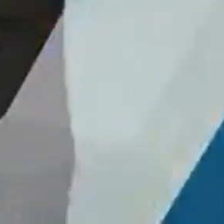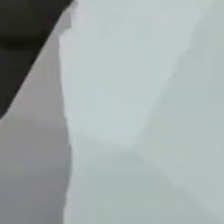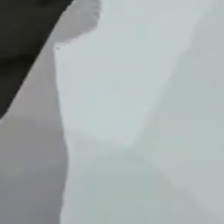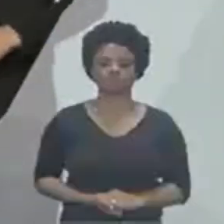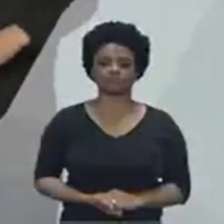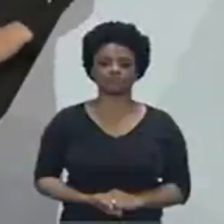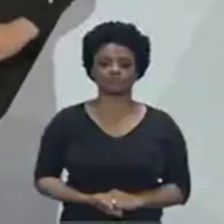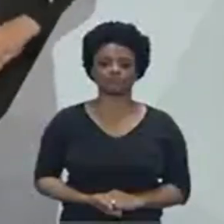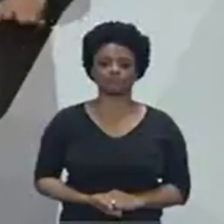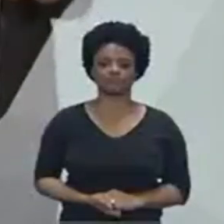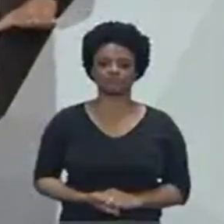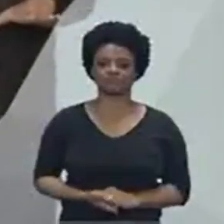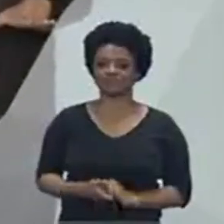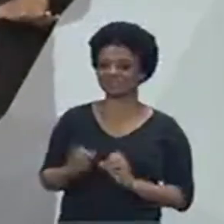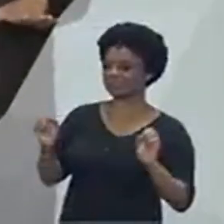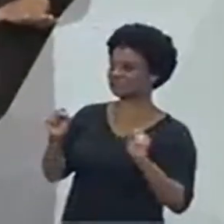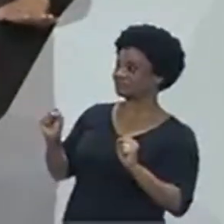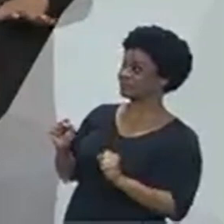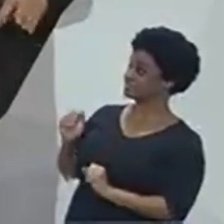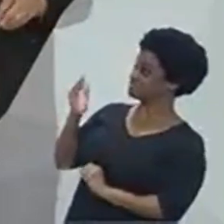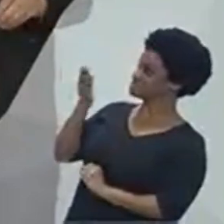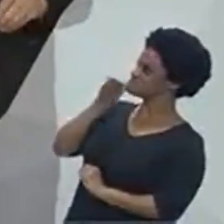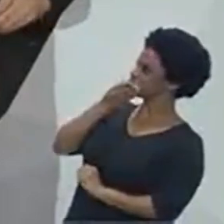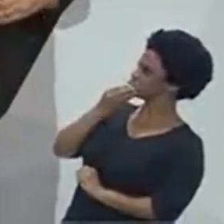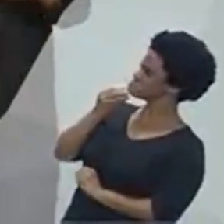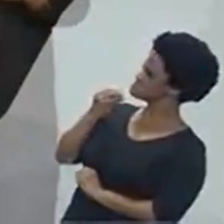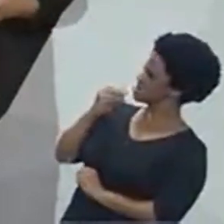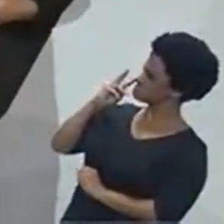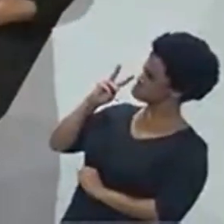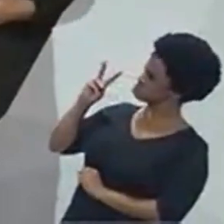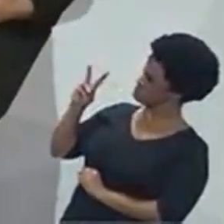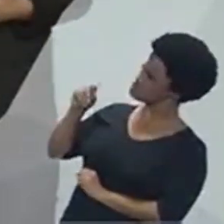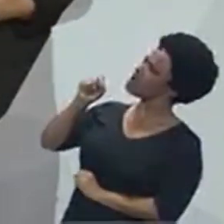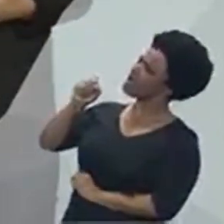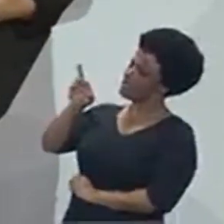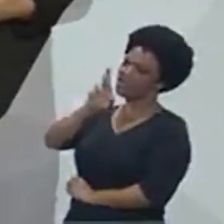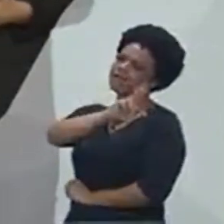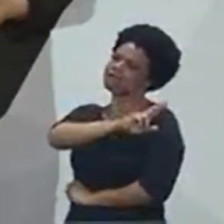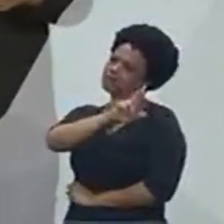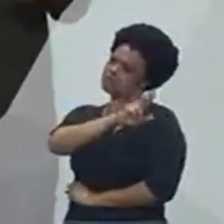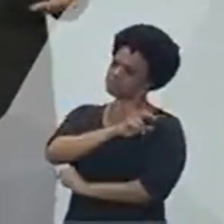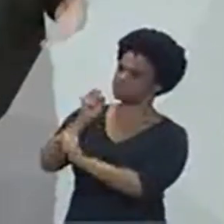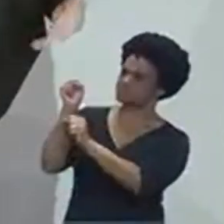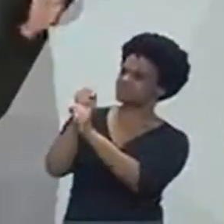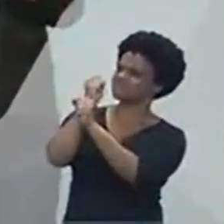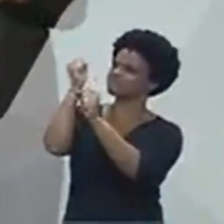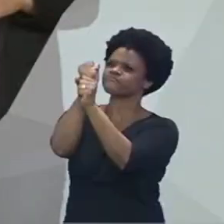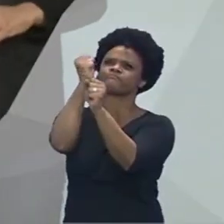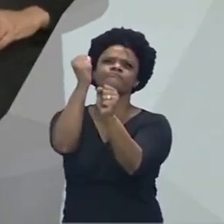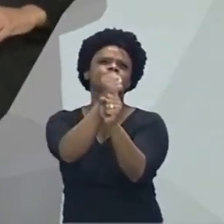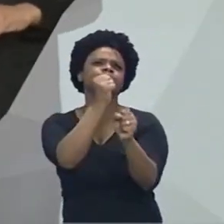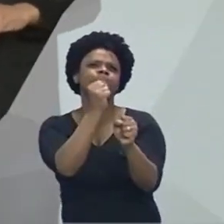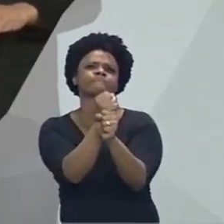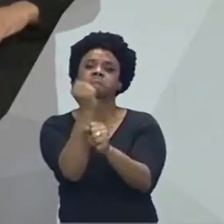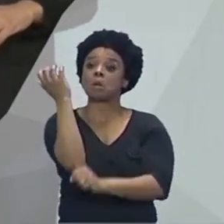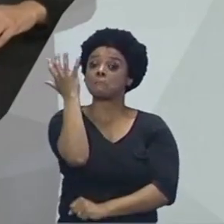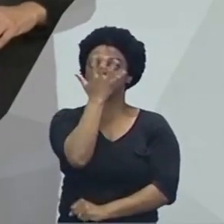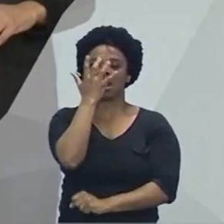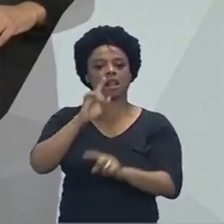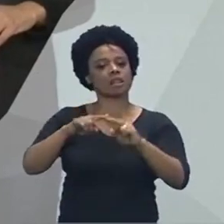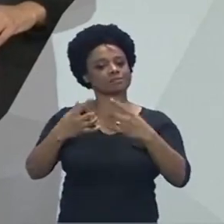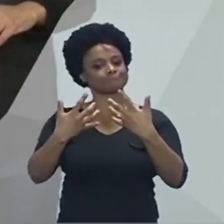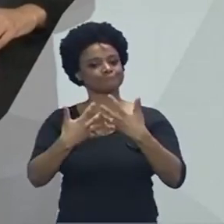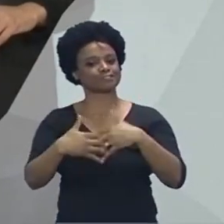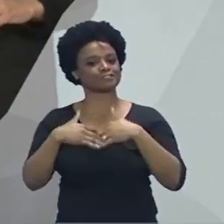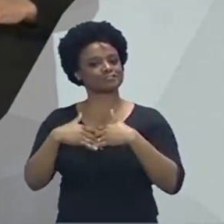Sou fã desse cara. Oscar Niemeyer é responsável por famosas obras arquitetônicas tão belas quanto complexas, como